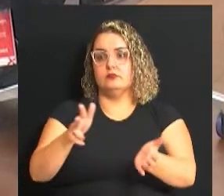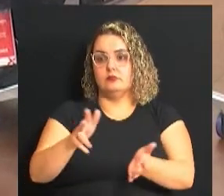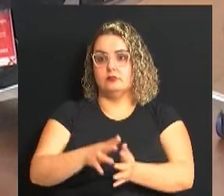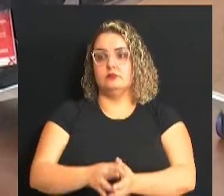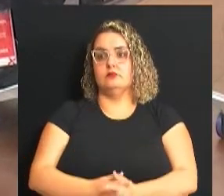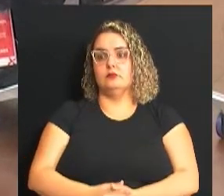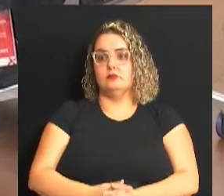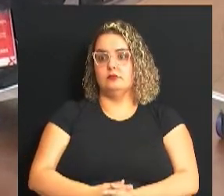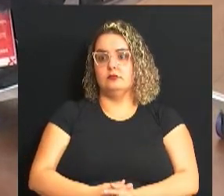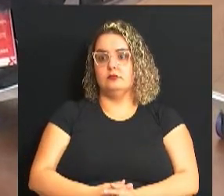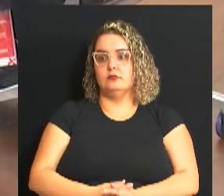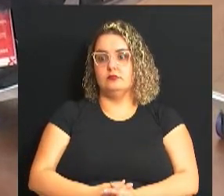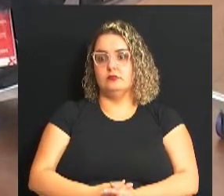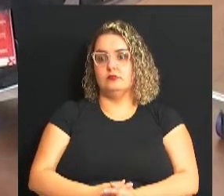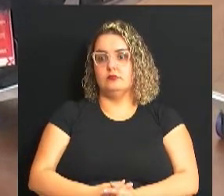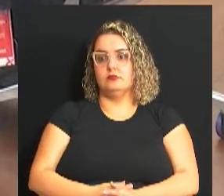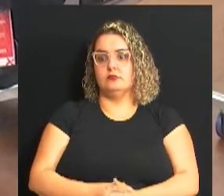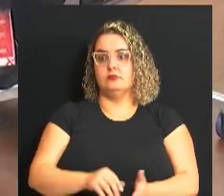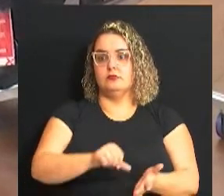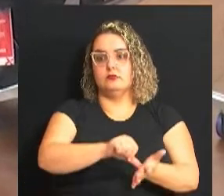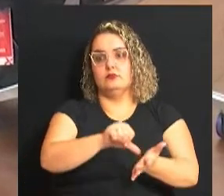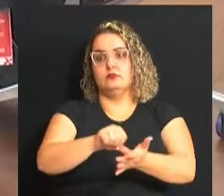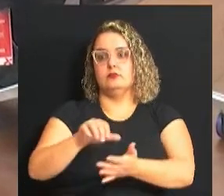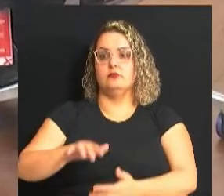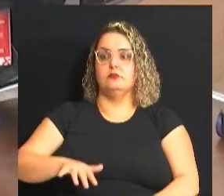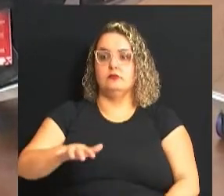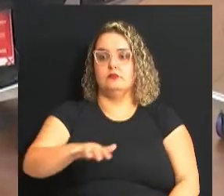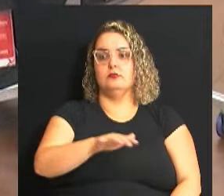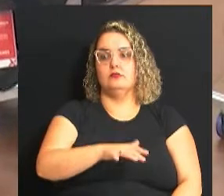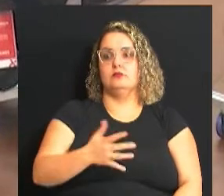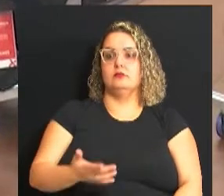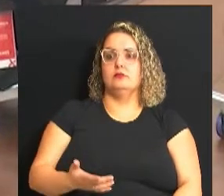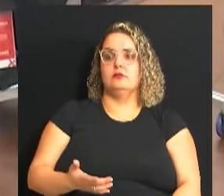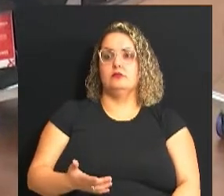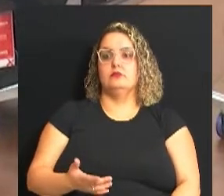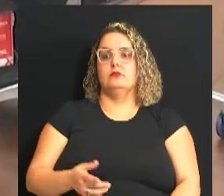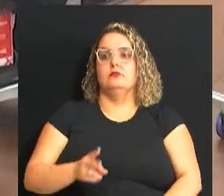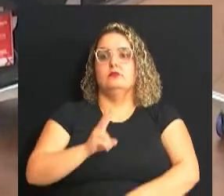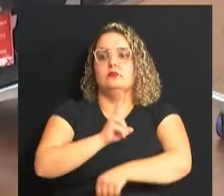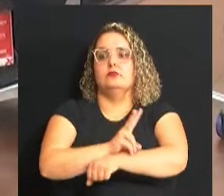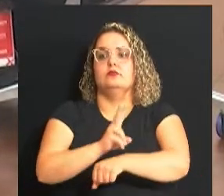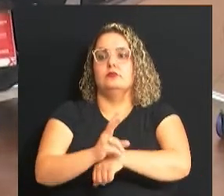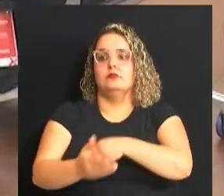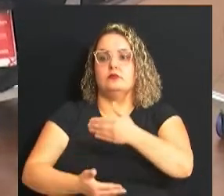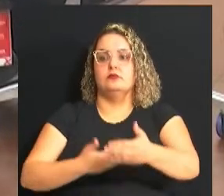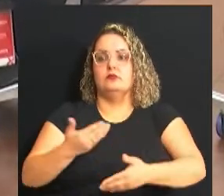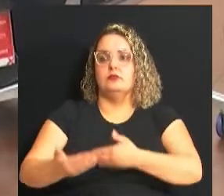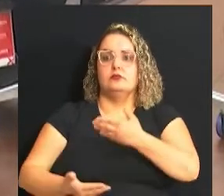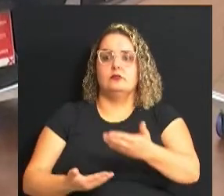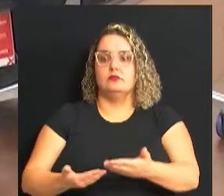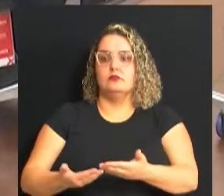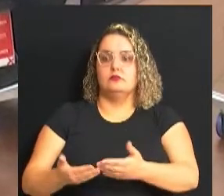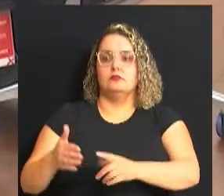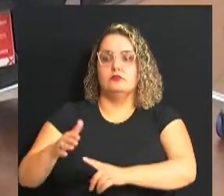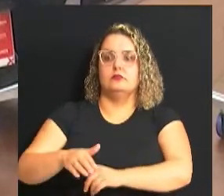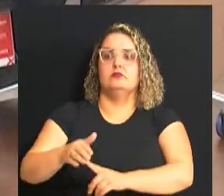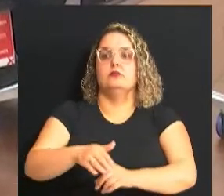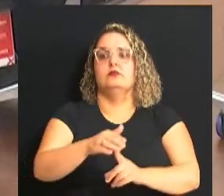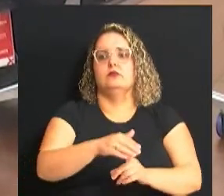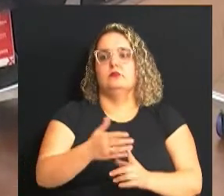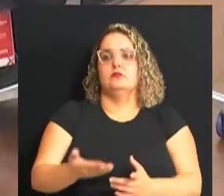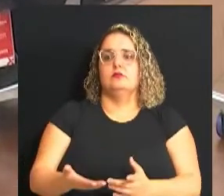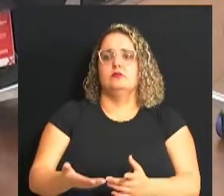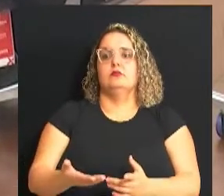aqueles núcleos que estão em área de proteção ambiental, desde que consolidados